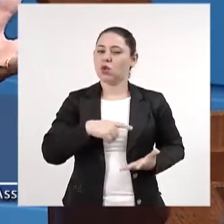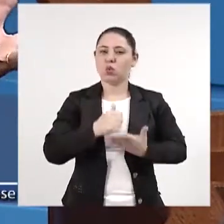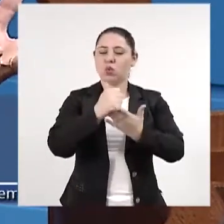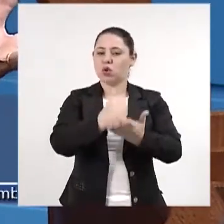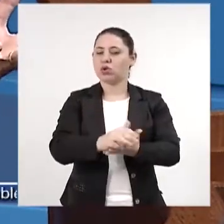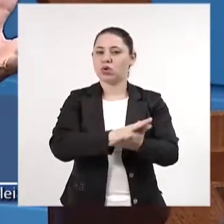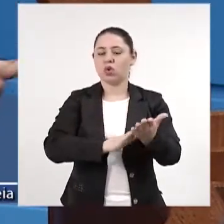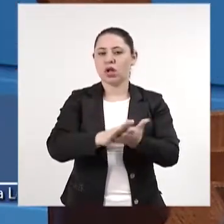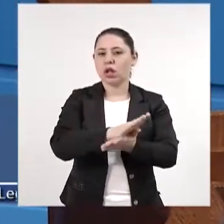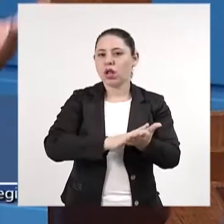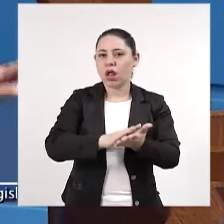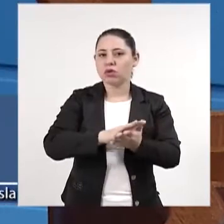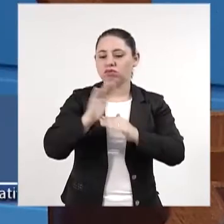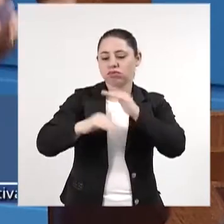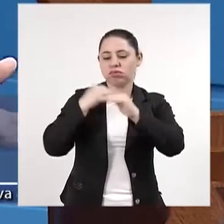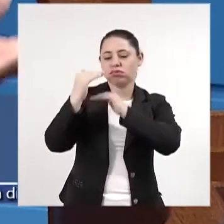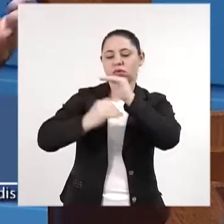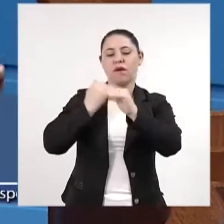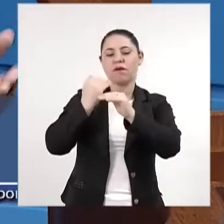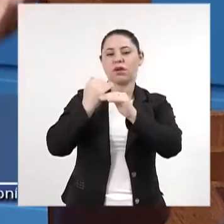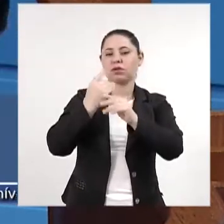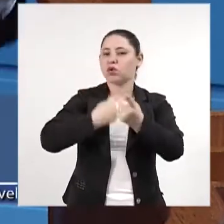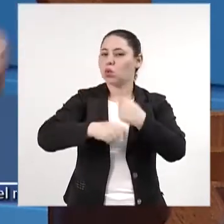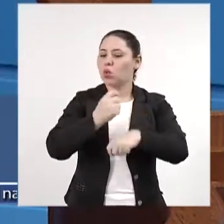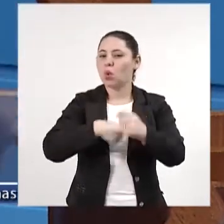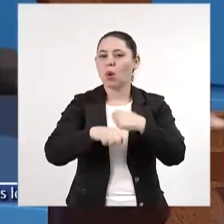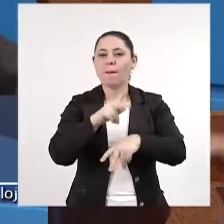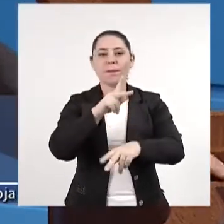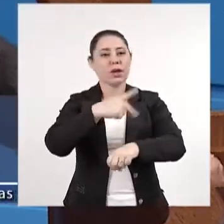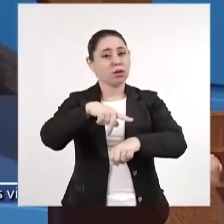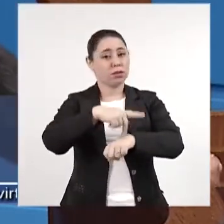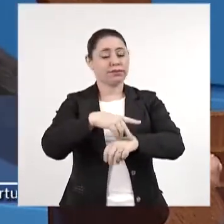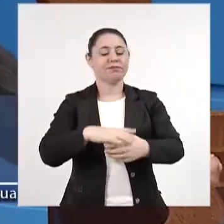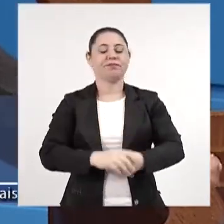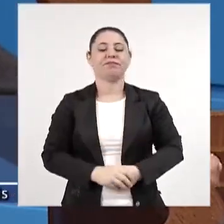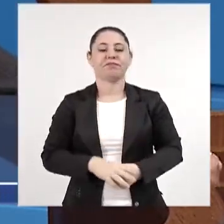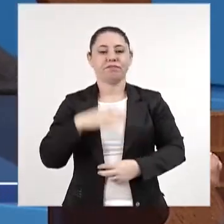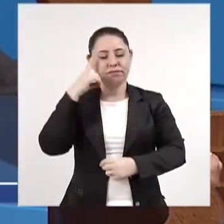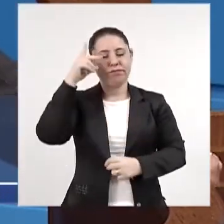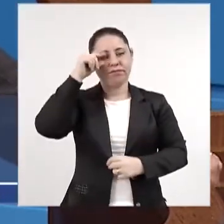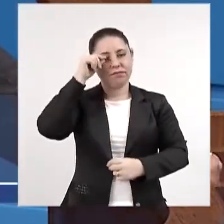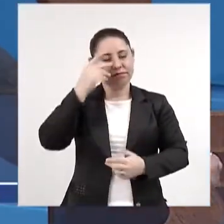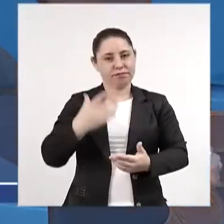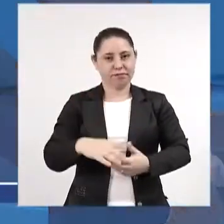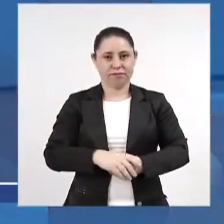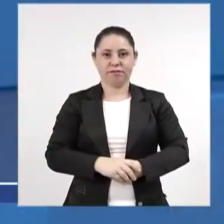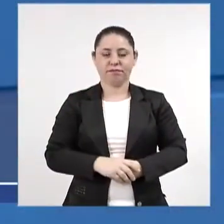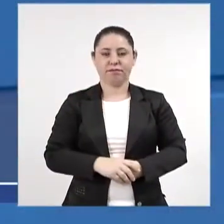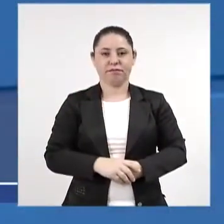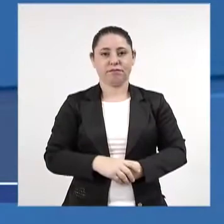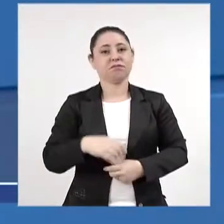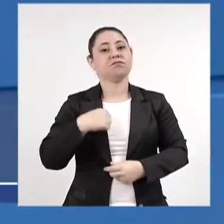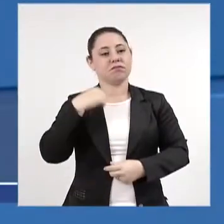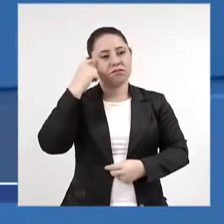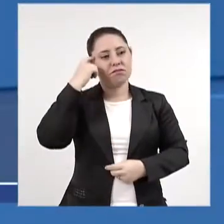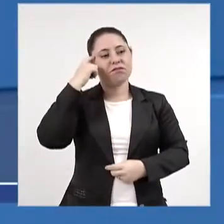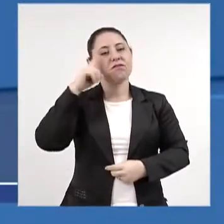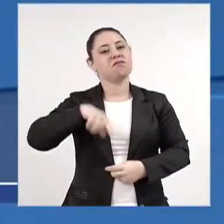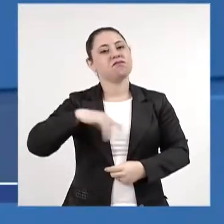contribui com o desenvolvimento e crescimento da economia do nosso país. Pois não, deputado Gerson Claro? Deputado, eu acho